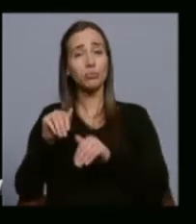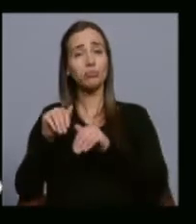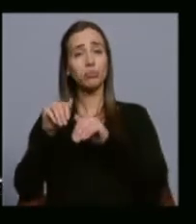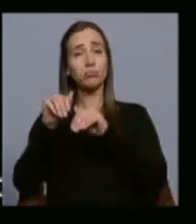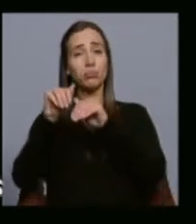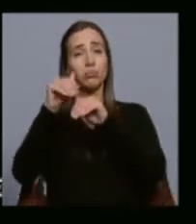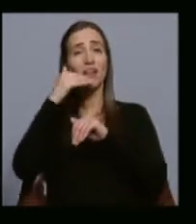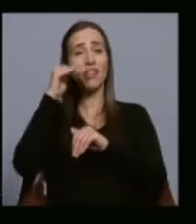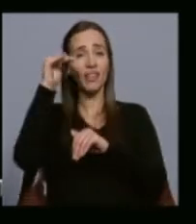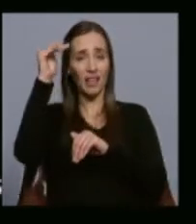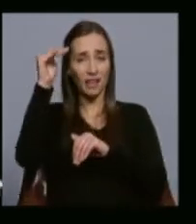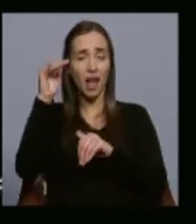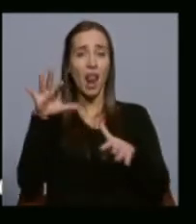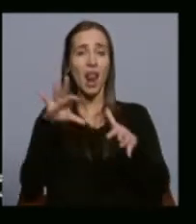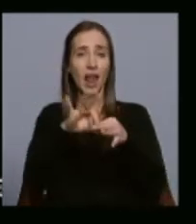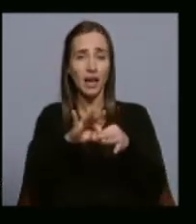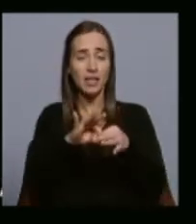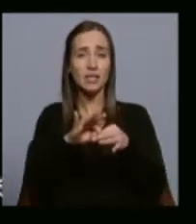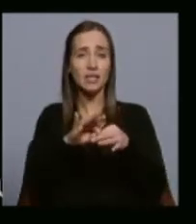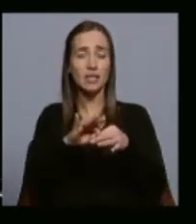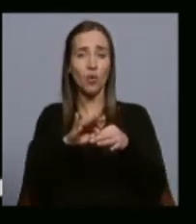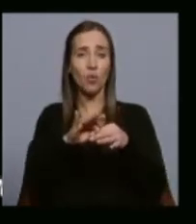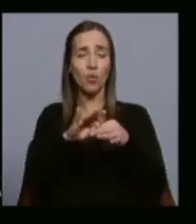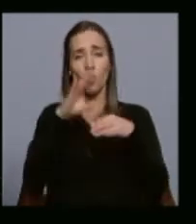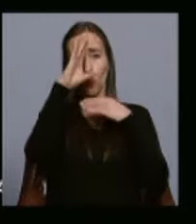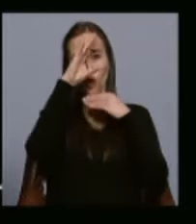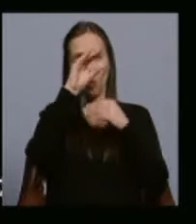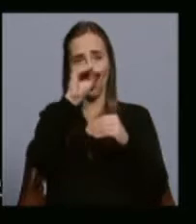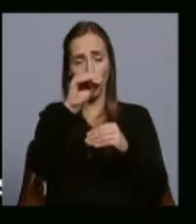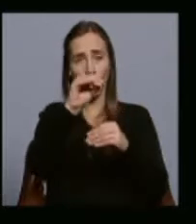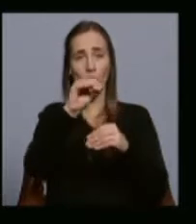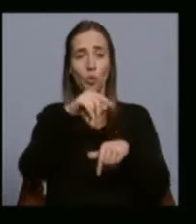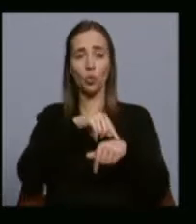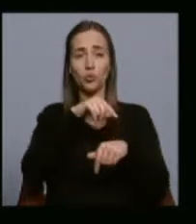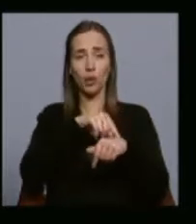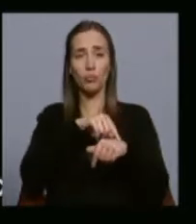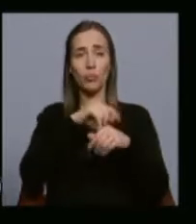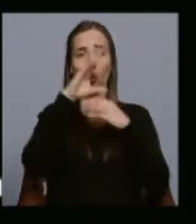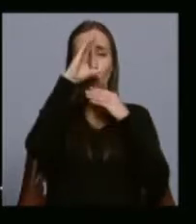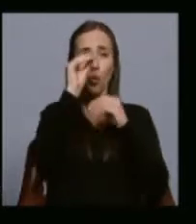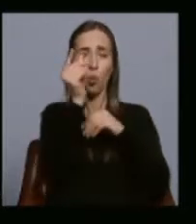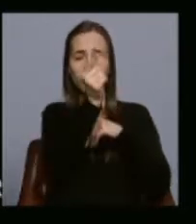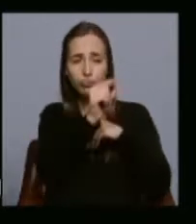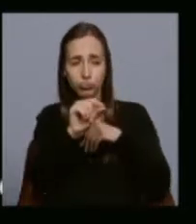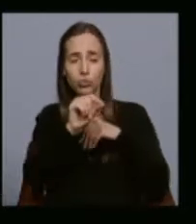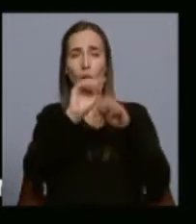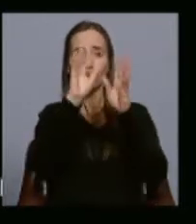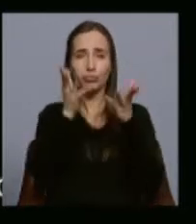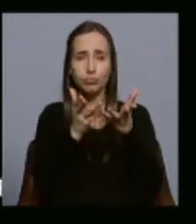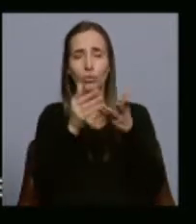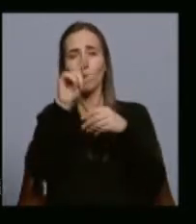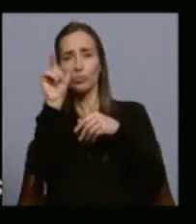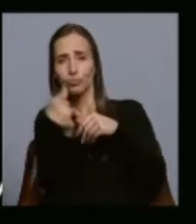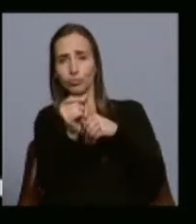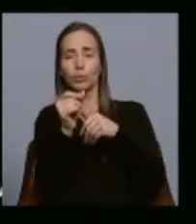essa ligação com o ciclo sinódico lunar, ou seja, o tempo que demora a passar por todas as fases, esse ciclo foi-se perdendo à medida que as